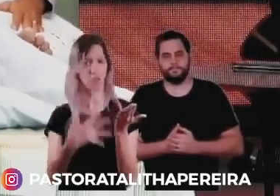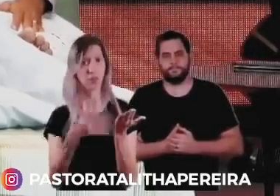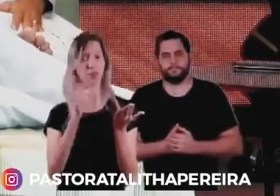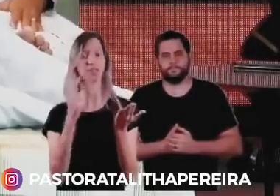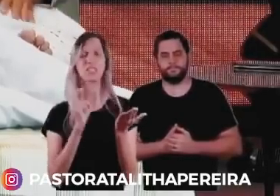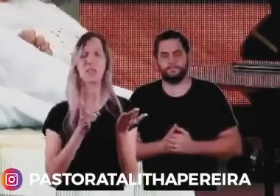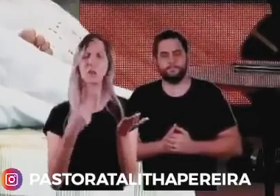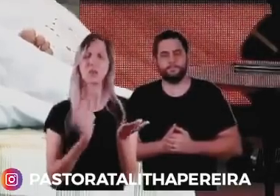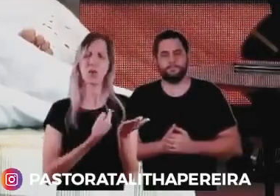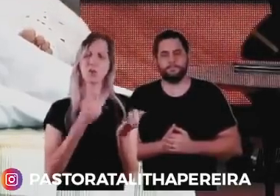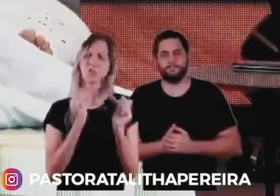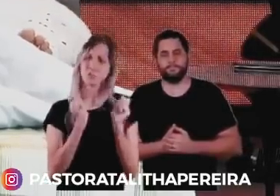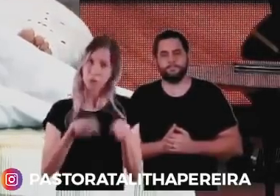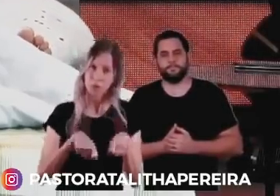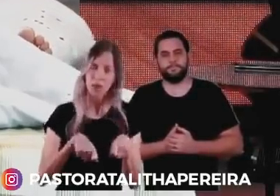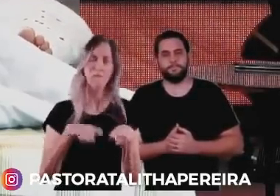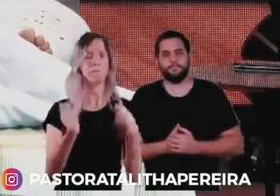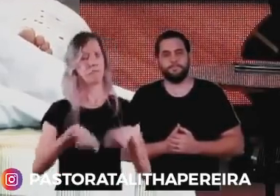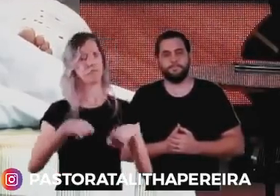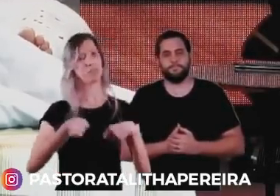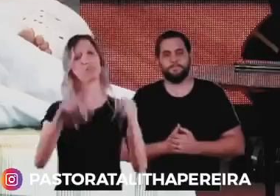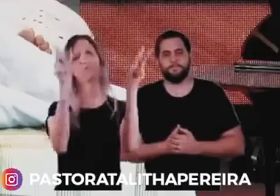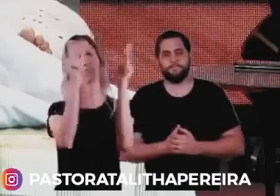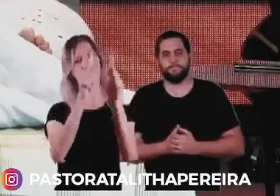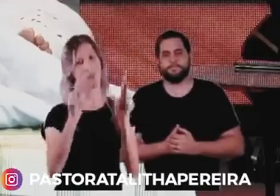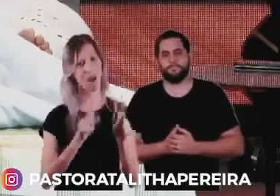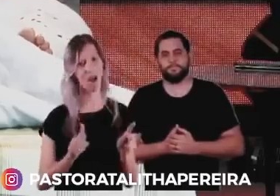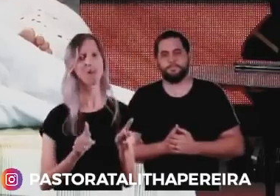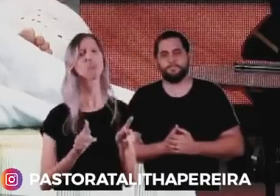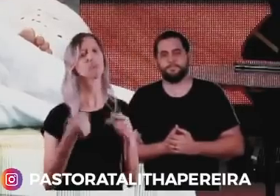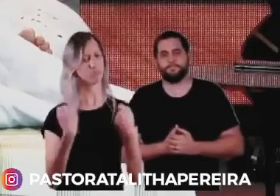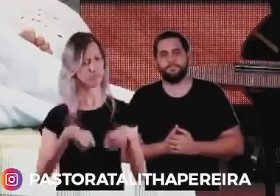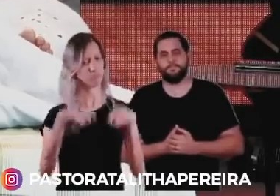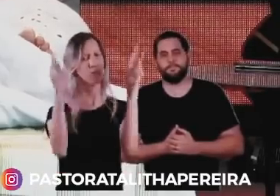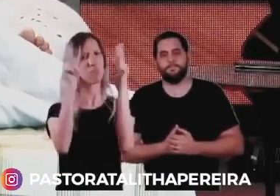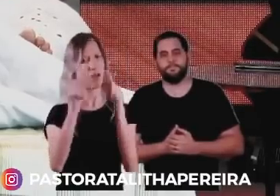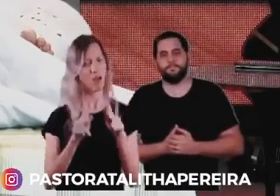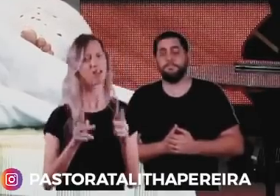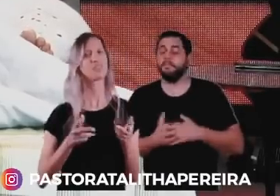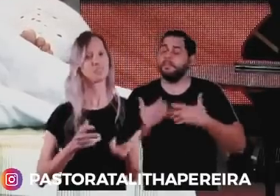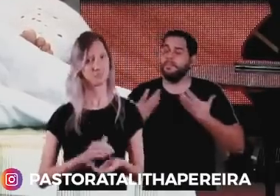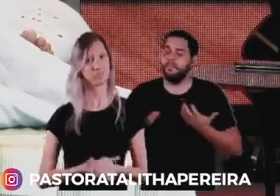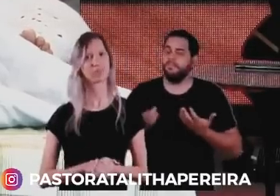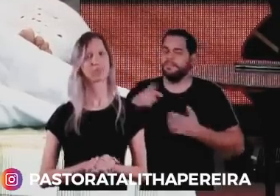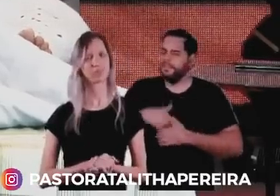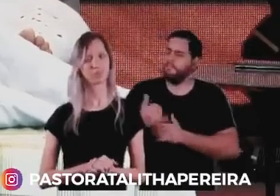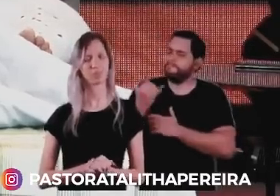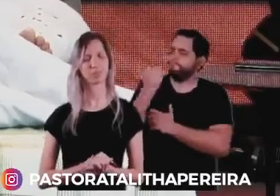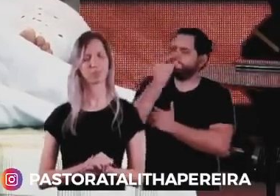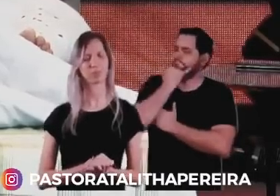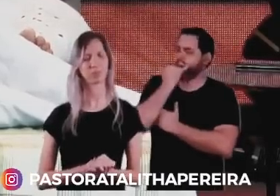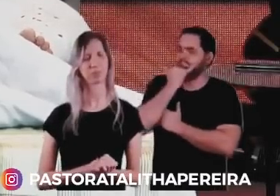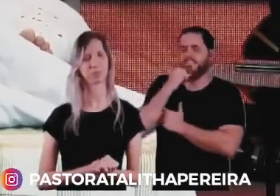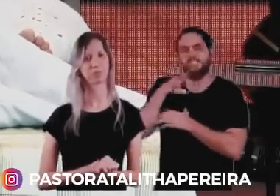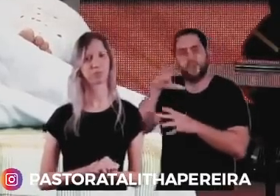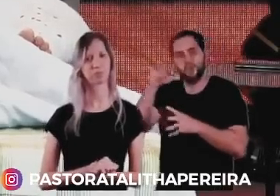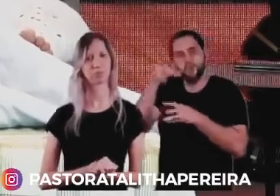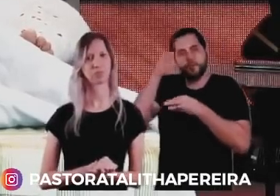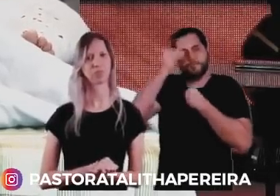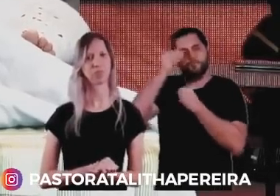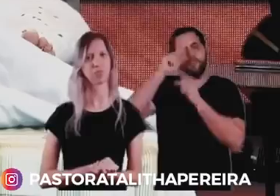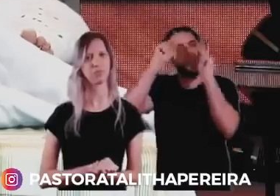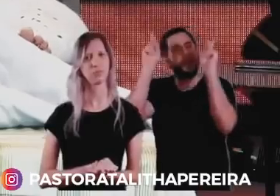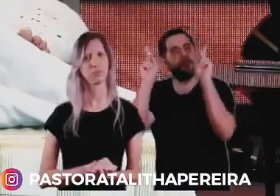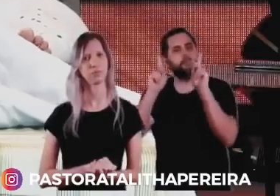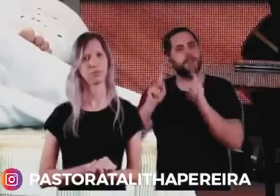pudermos, precisamos ter paz. Então, tenha paz. Paz. Através desse perdão, você absorve essa paz.